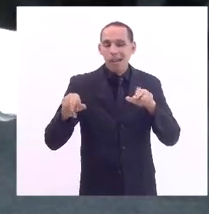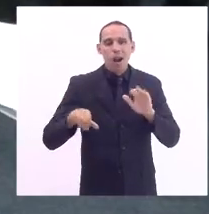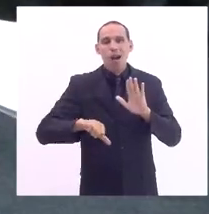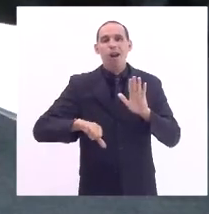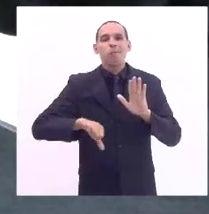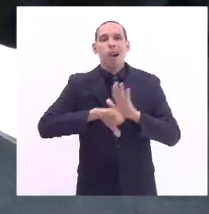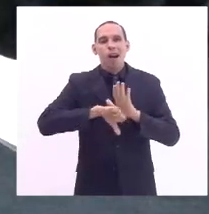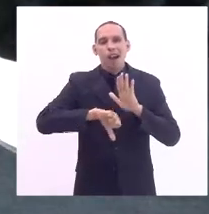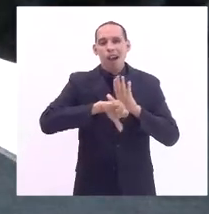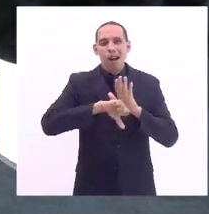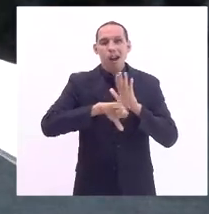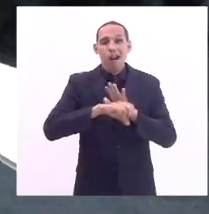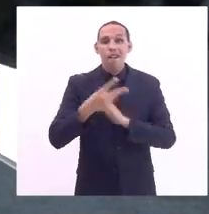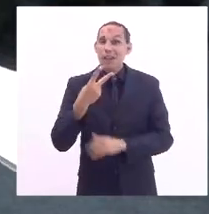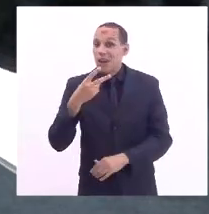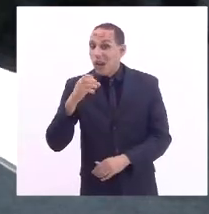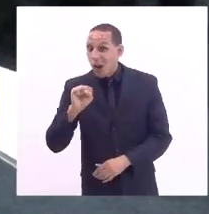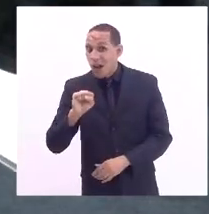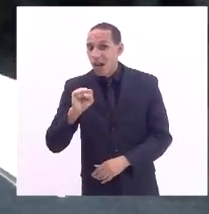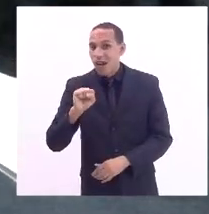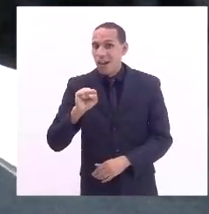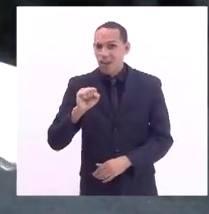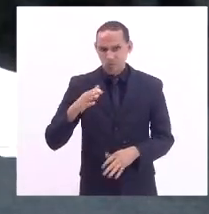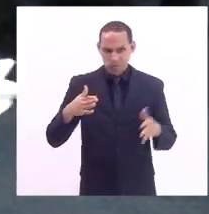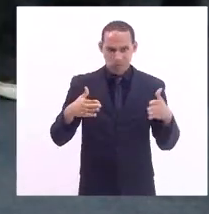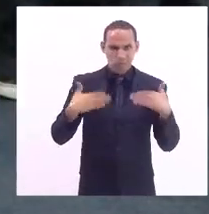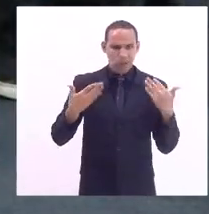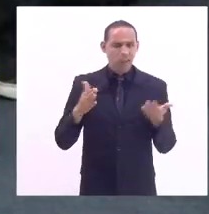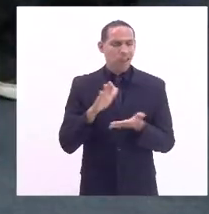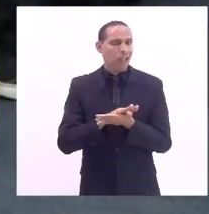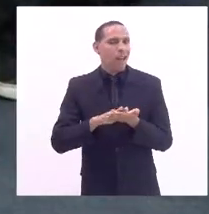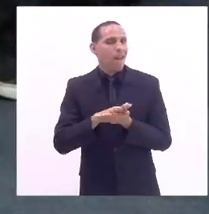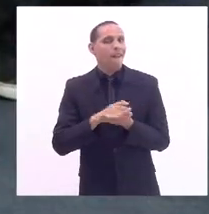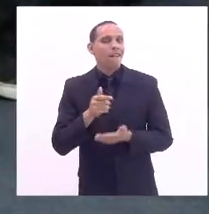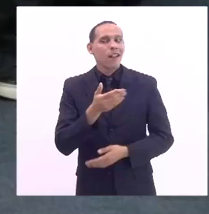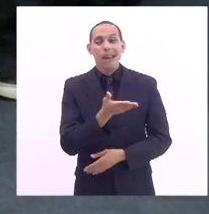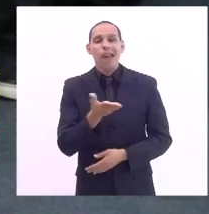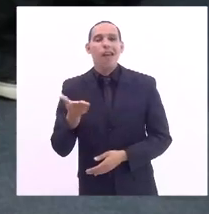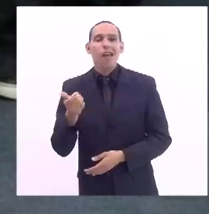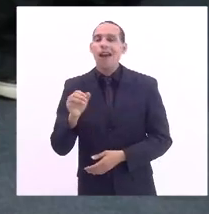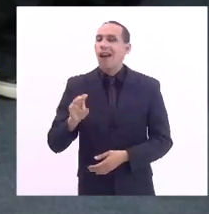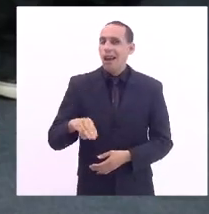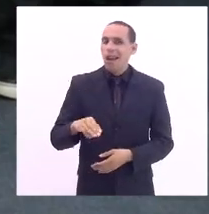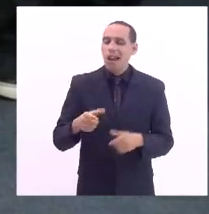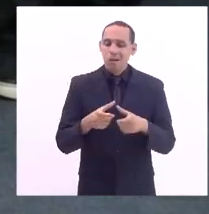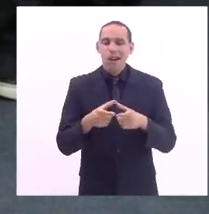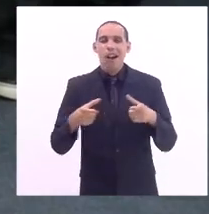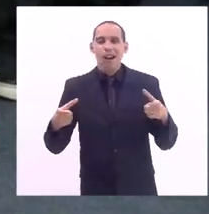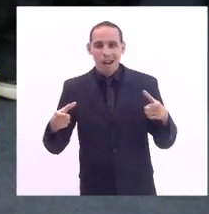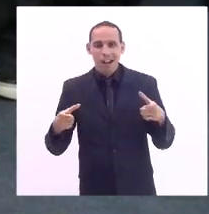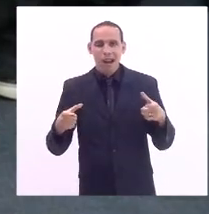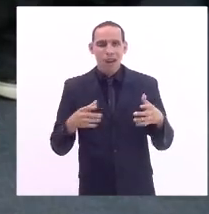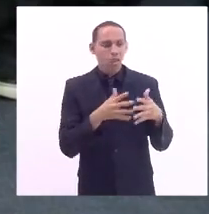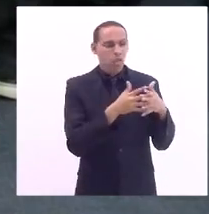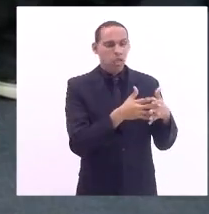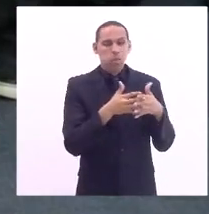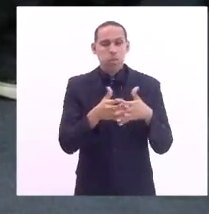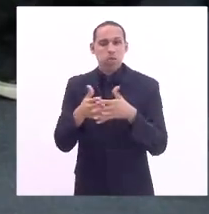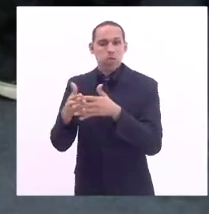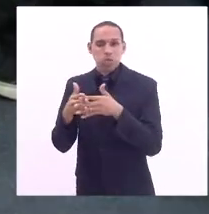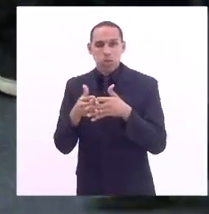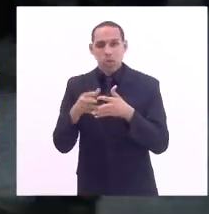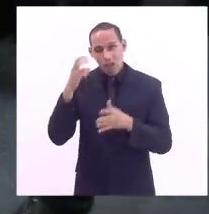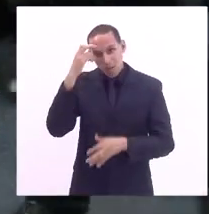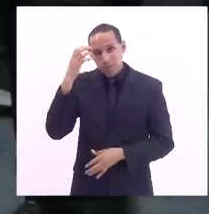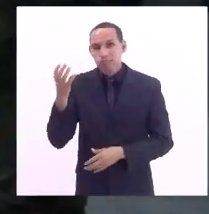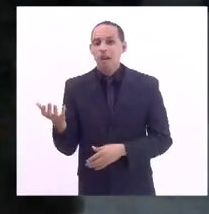28 congressistas, e não é nenhuma surpresa, tia Ju, perceber que entre eles, a maioria que foi confundido pela